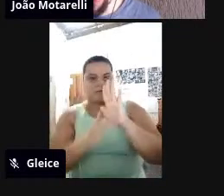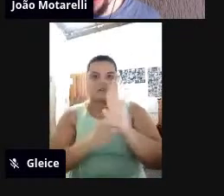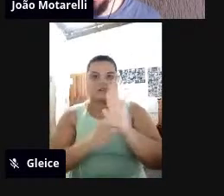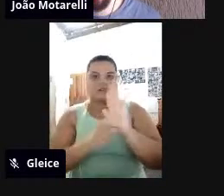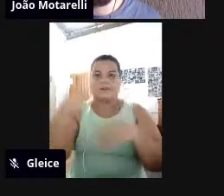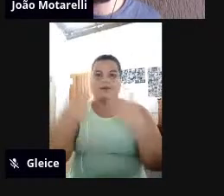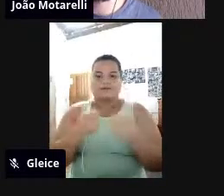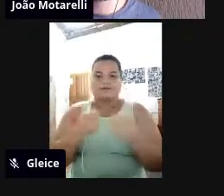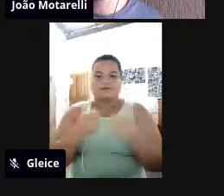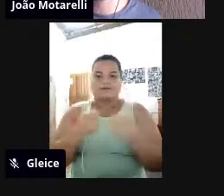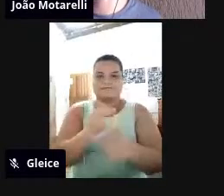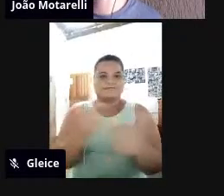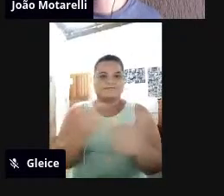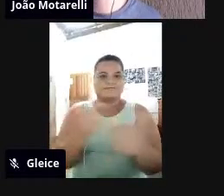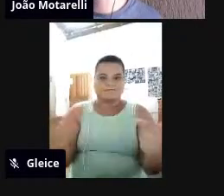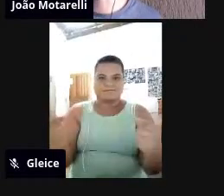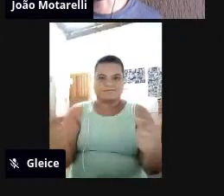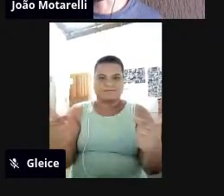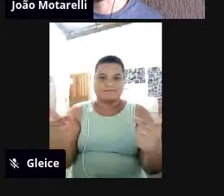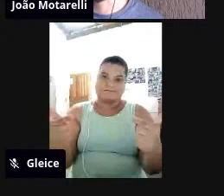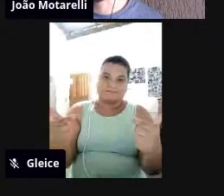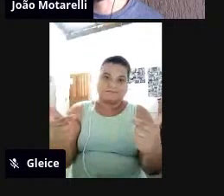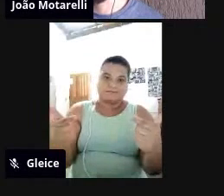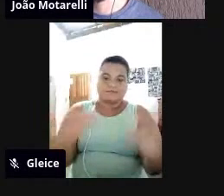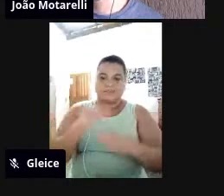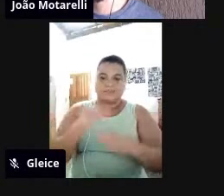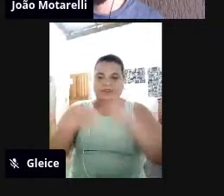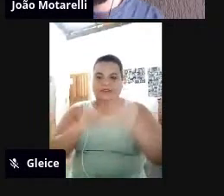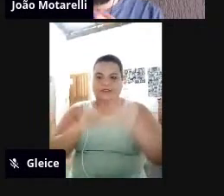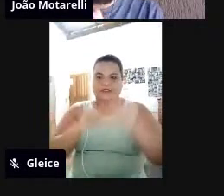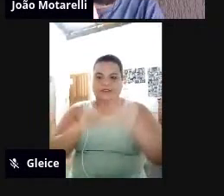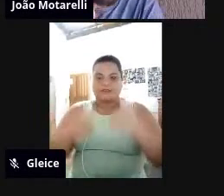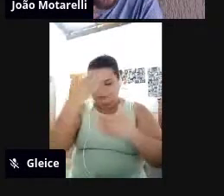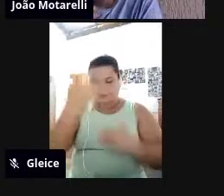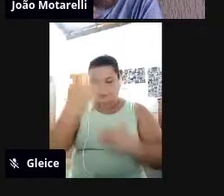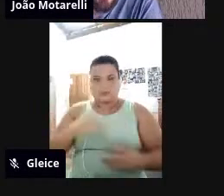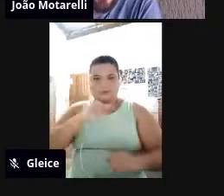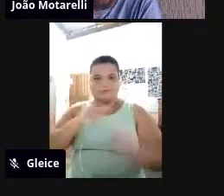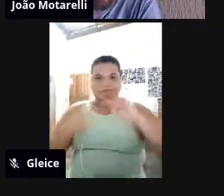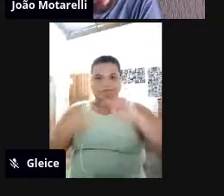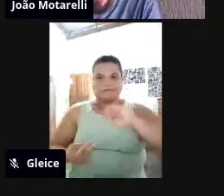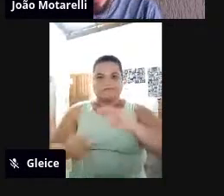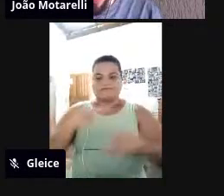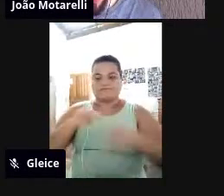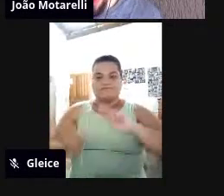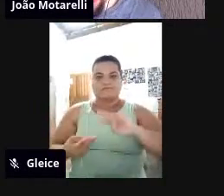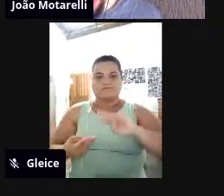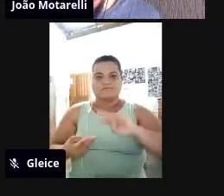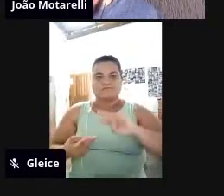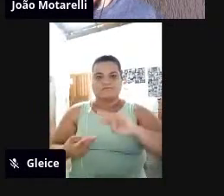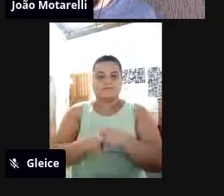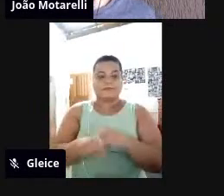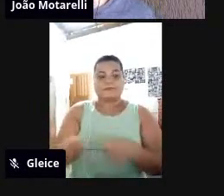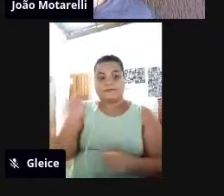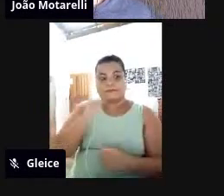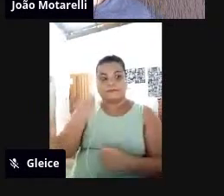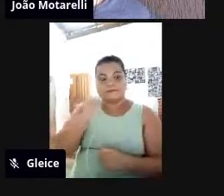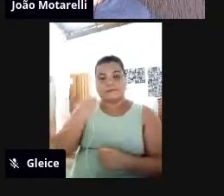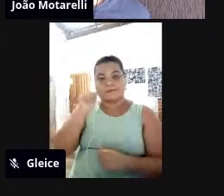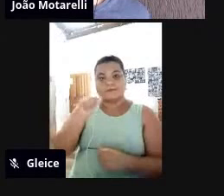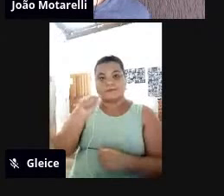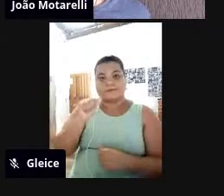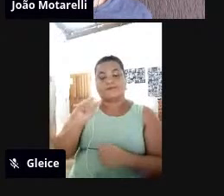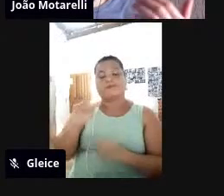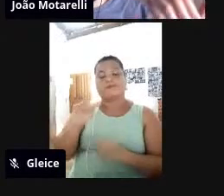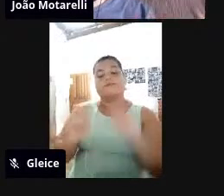Em partes por conta de alterações biológicas, tá? A mulher, especificamente,